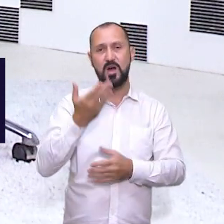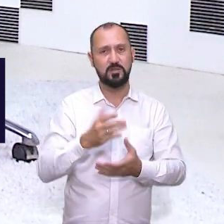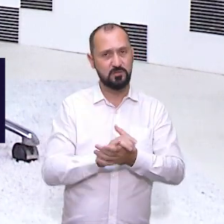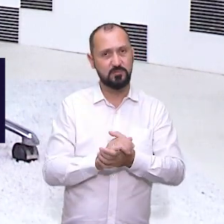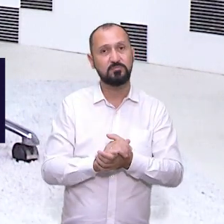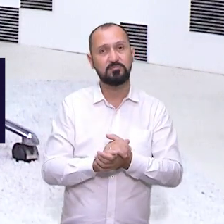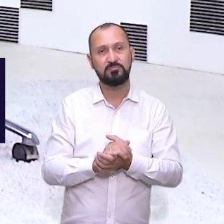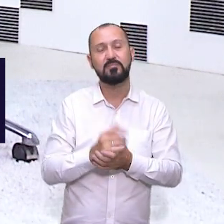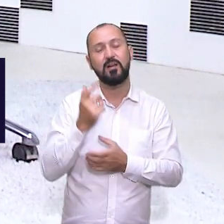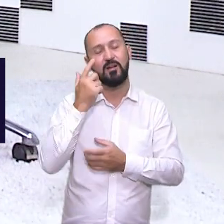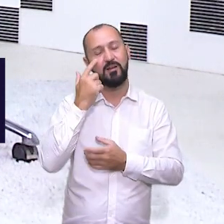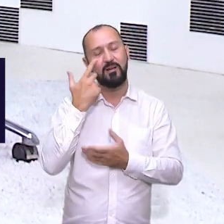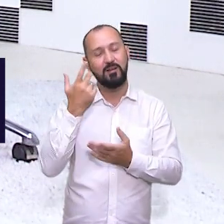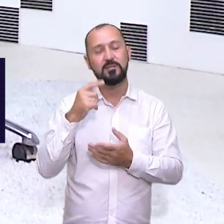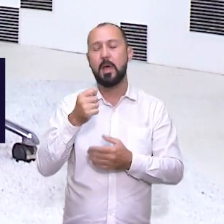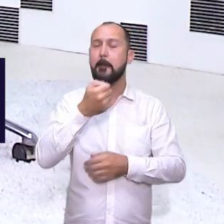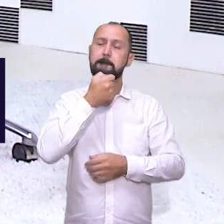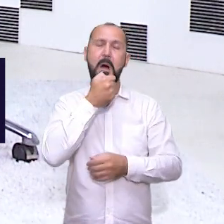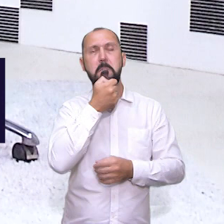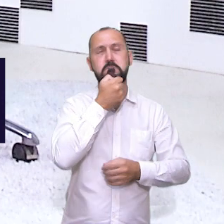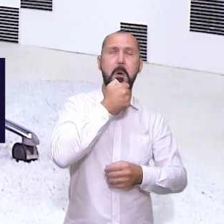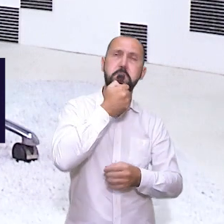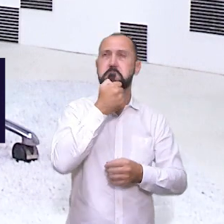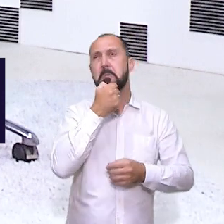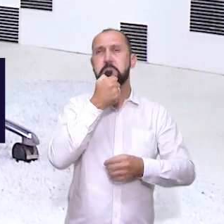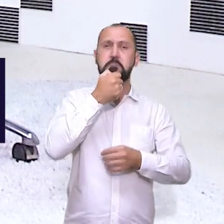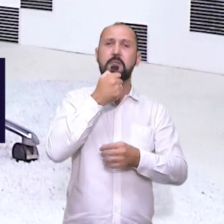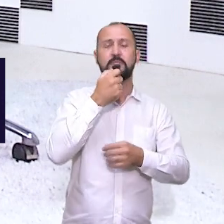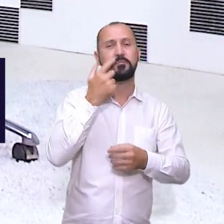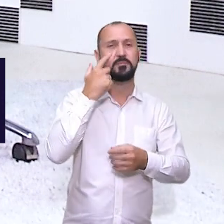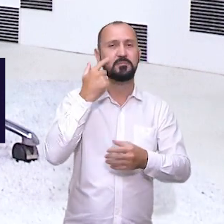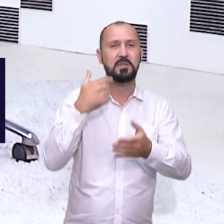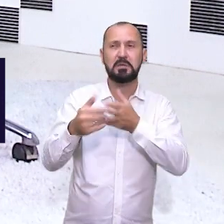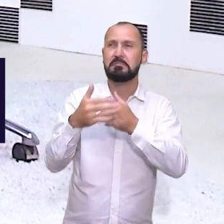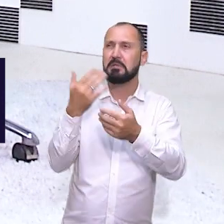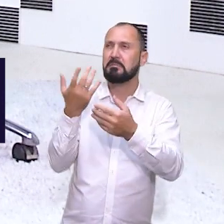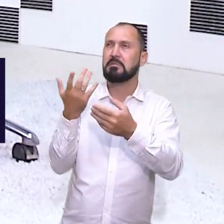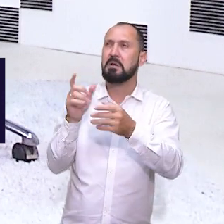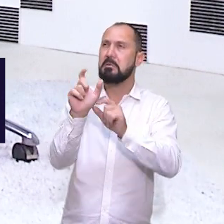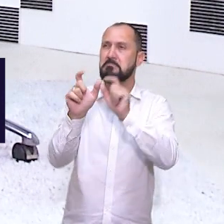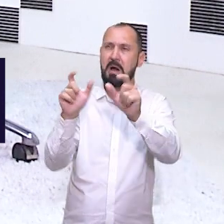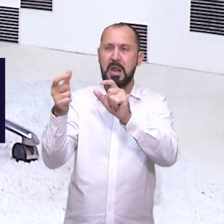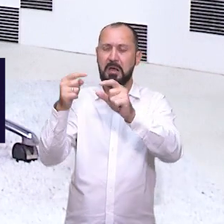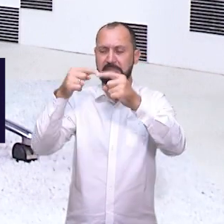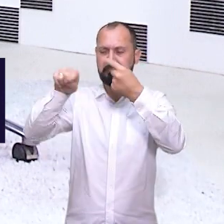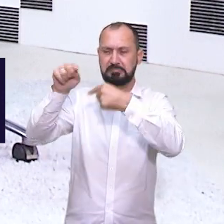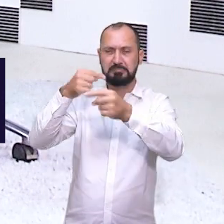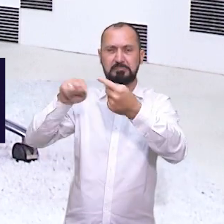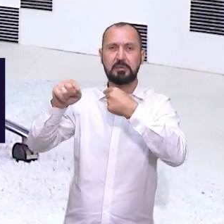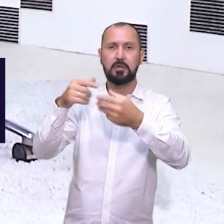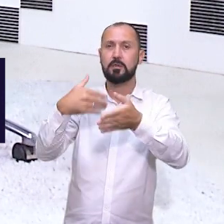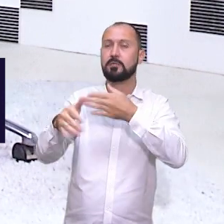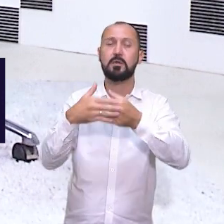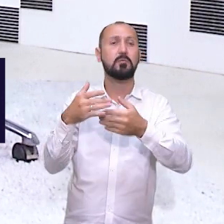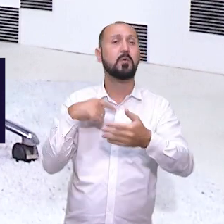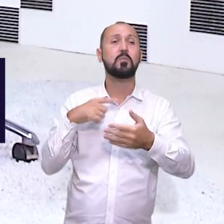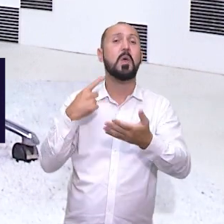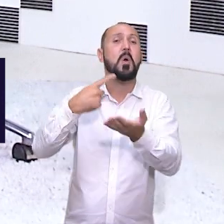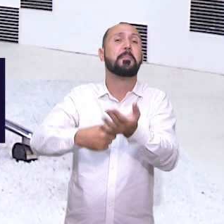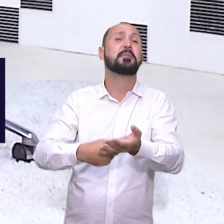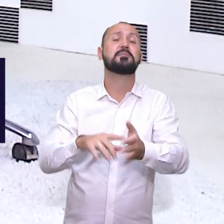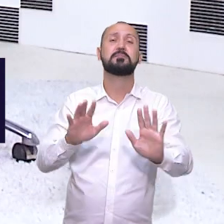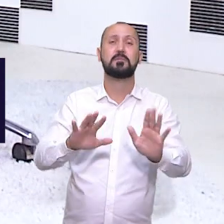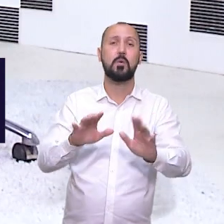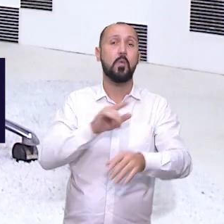principalmente, porque a rádio comercial ela quer vender o mais fácil. O mais fácil que aparecer para ela, se o cara cantou lá, se está falando com ré, que